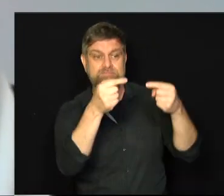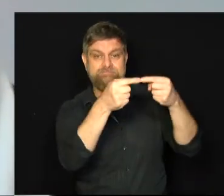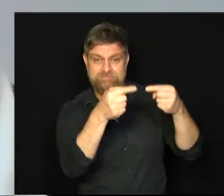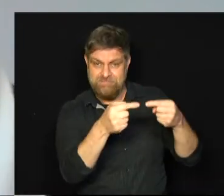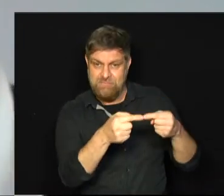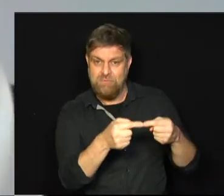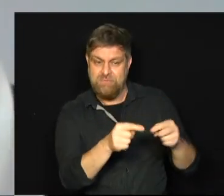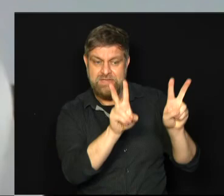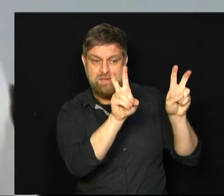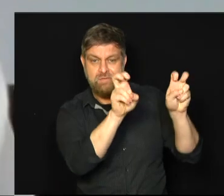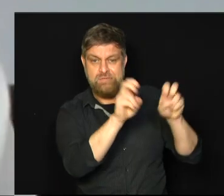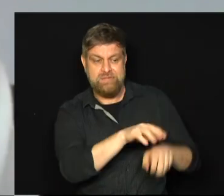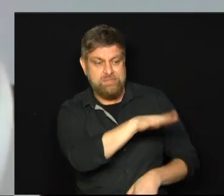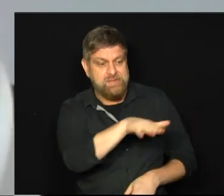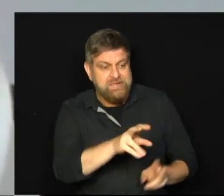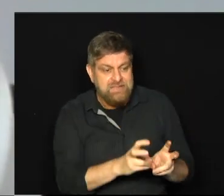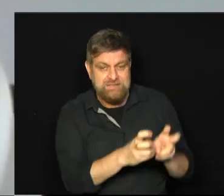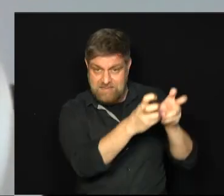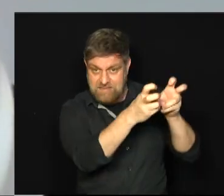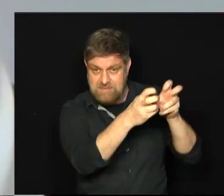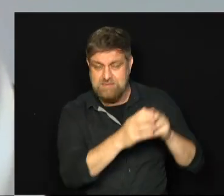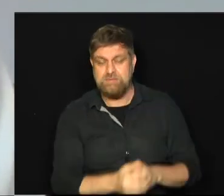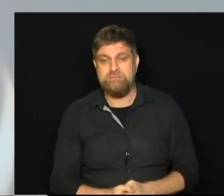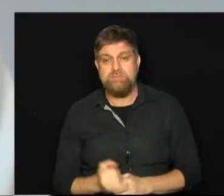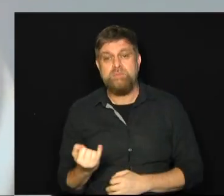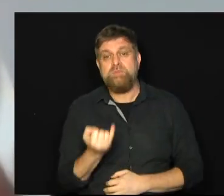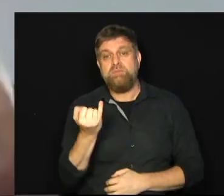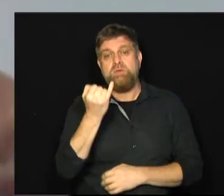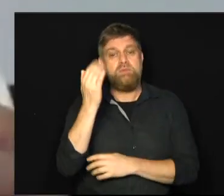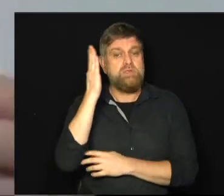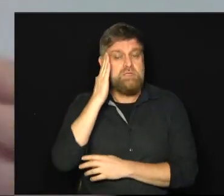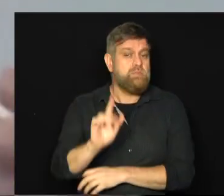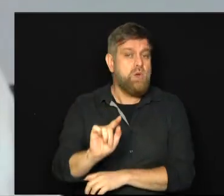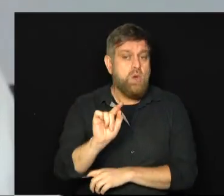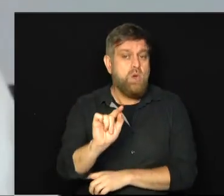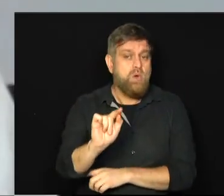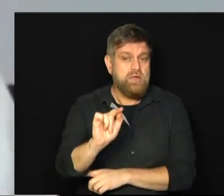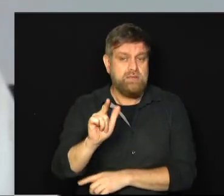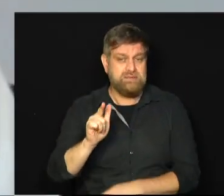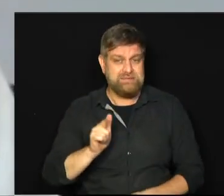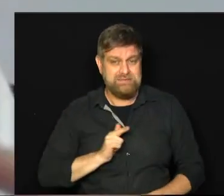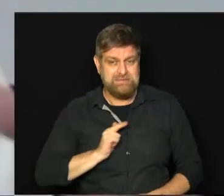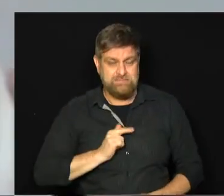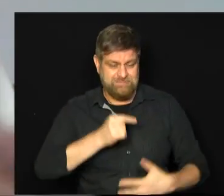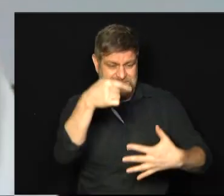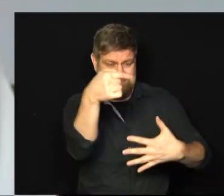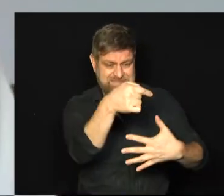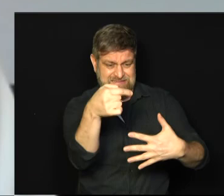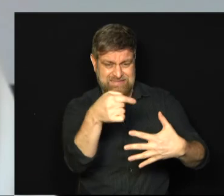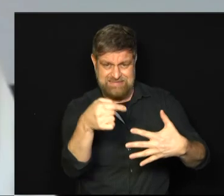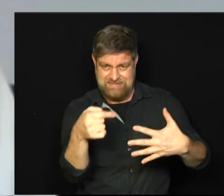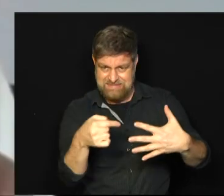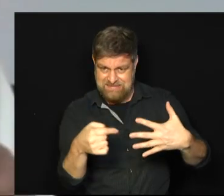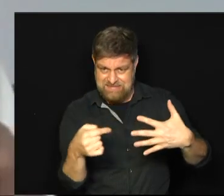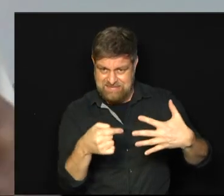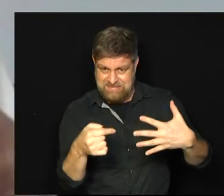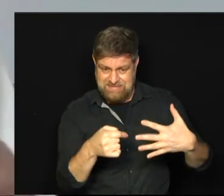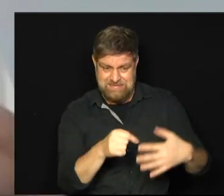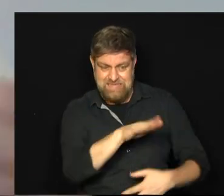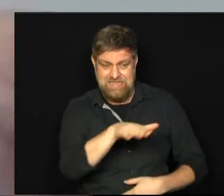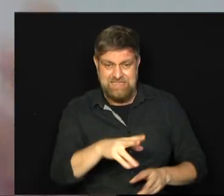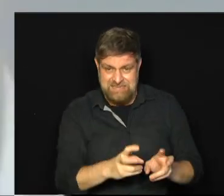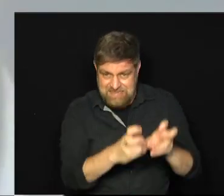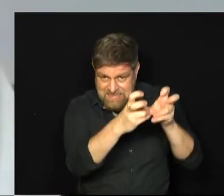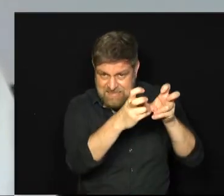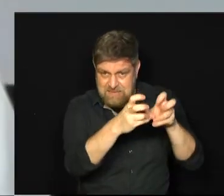da criança. O importante é saber que os fatores envolvidos no câncer da criança, eles